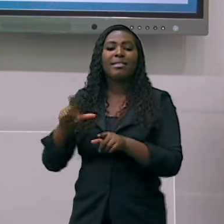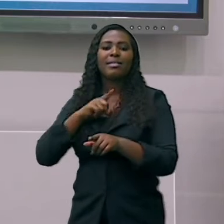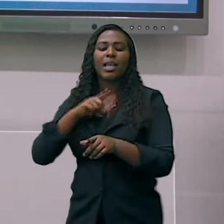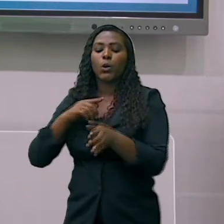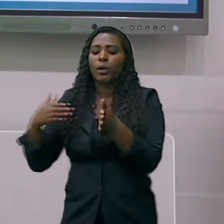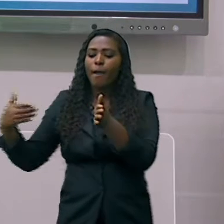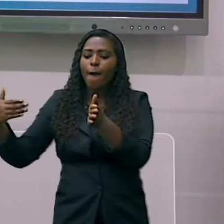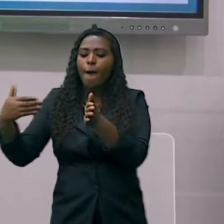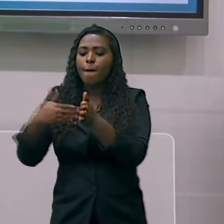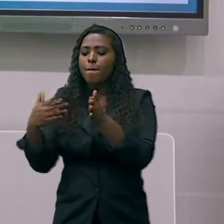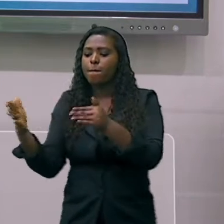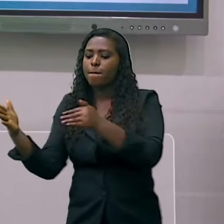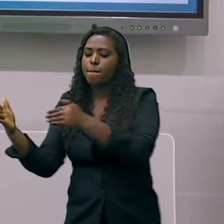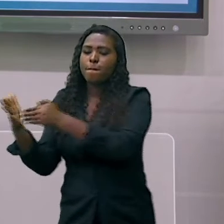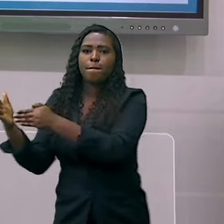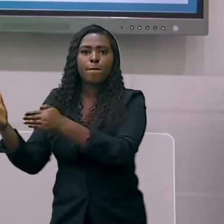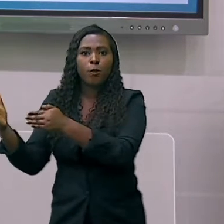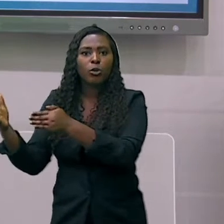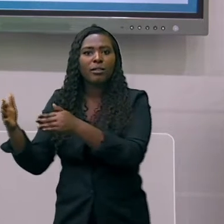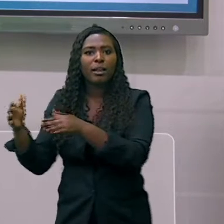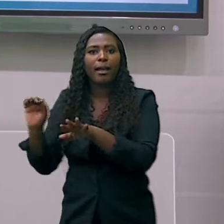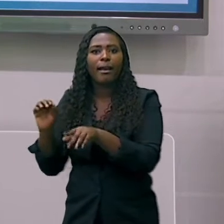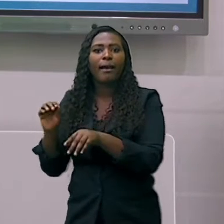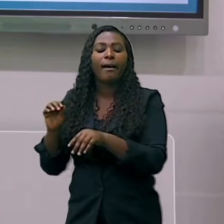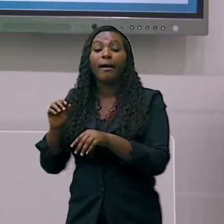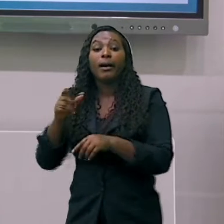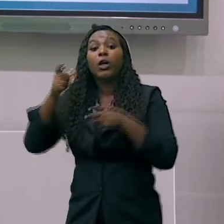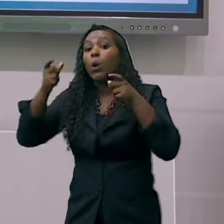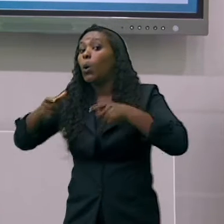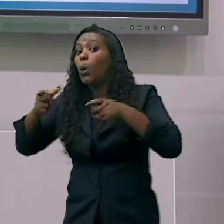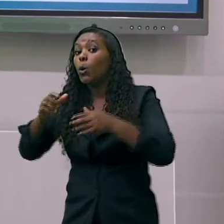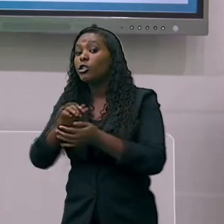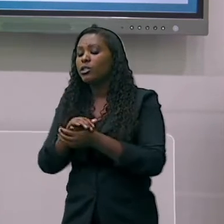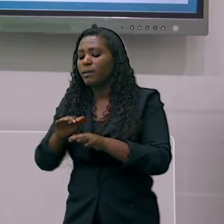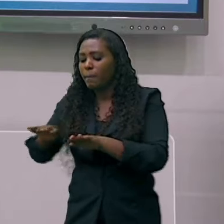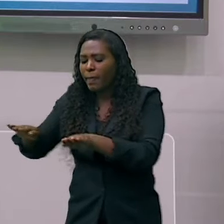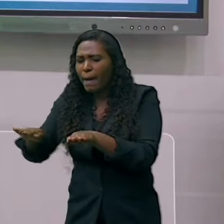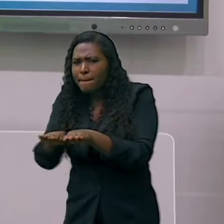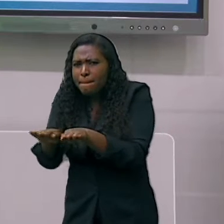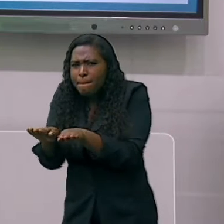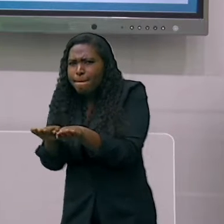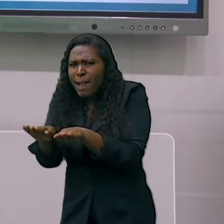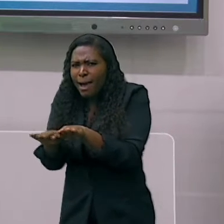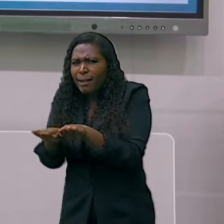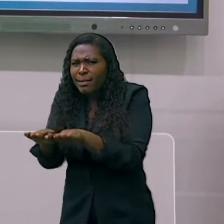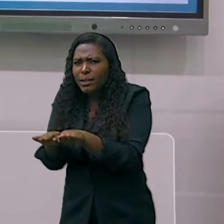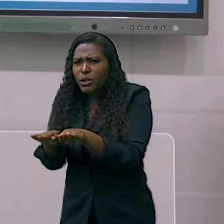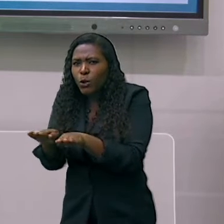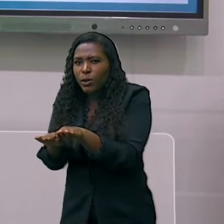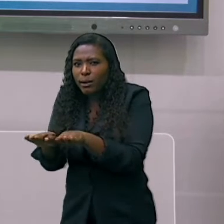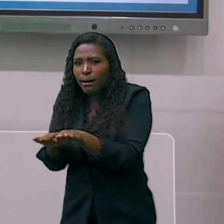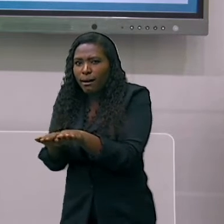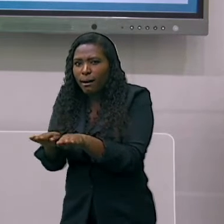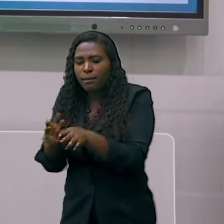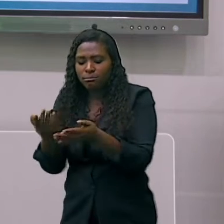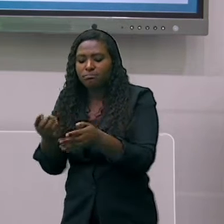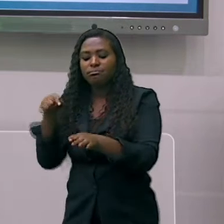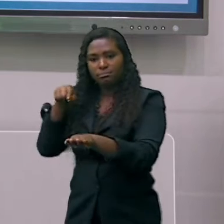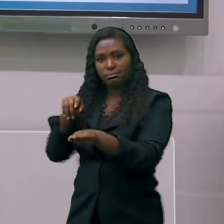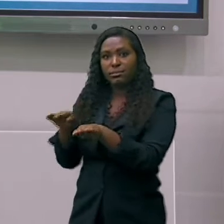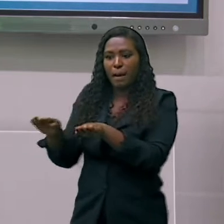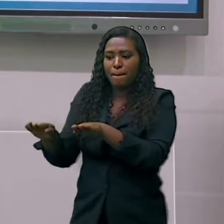convergente entre as placas tectônicas do Pacífico e das Filipinas. Uma placa